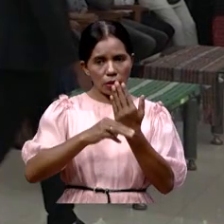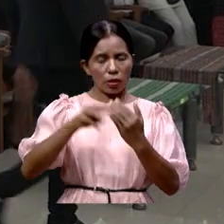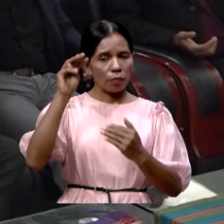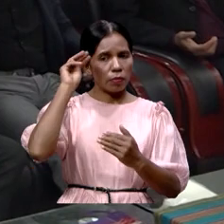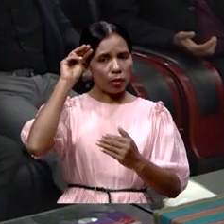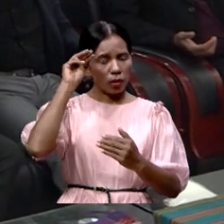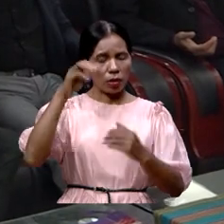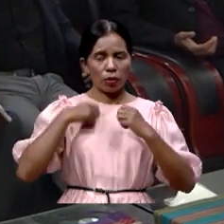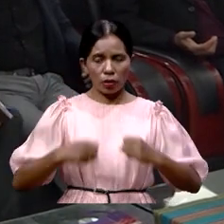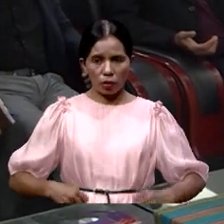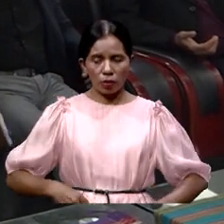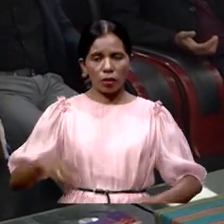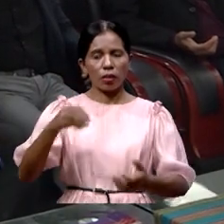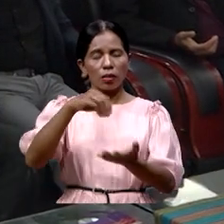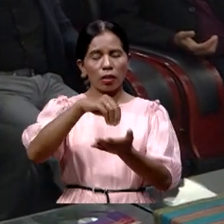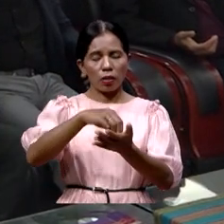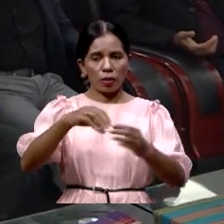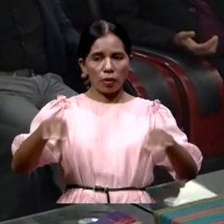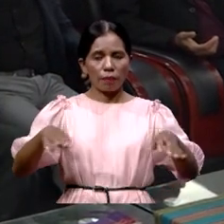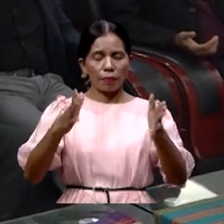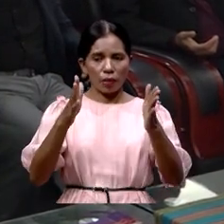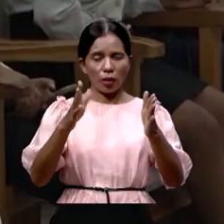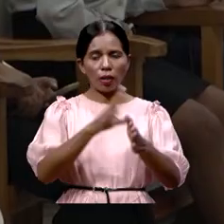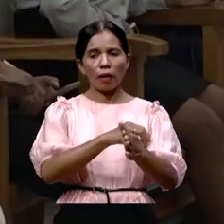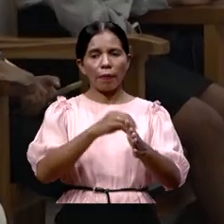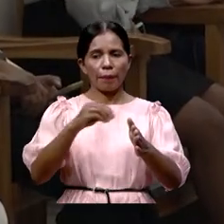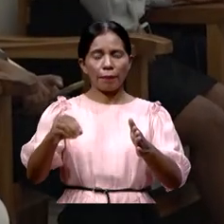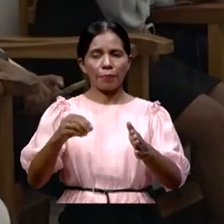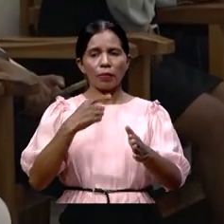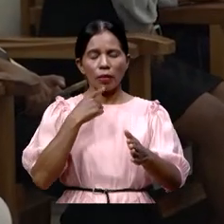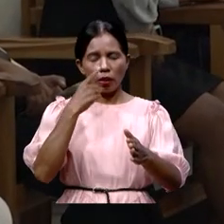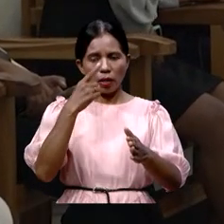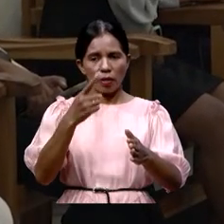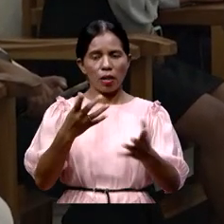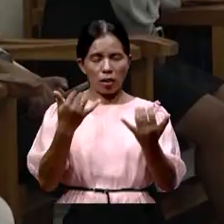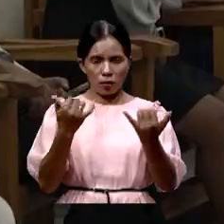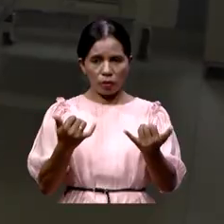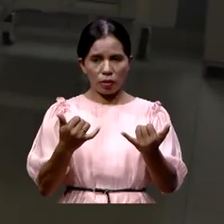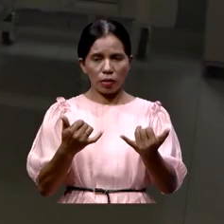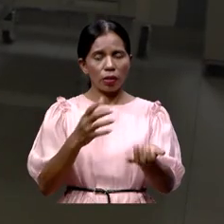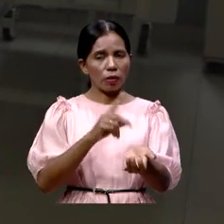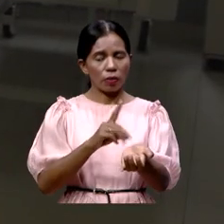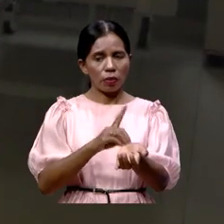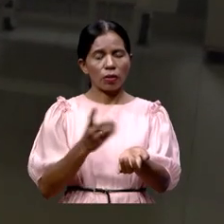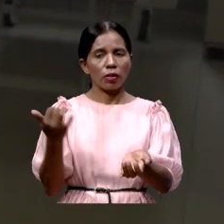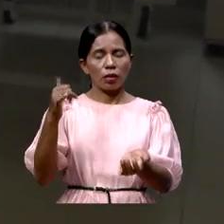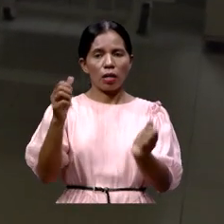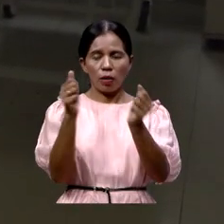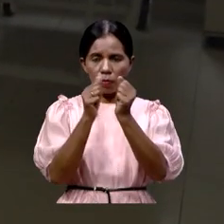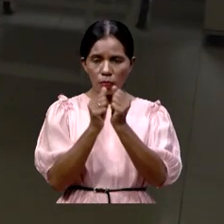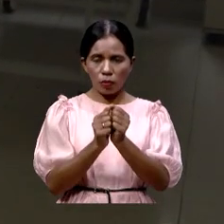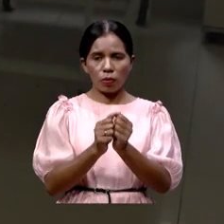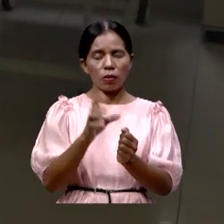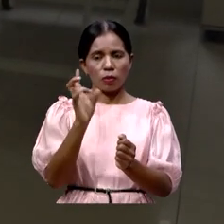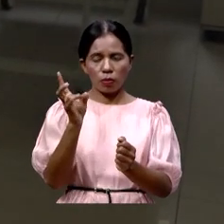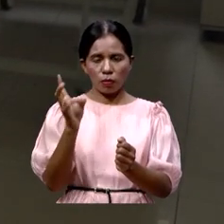profesional Saudi rihun ida resim ba fasilidad di Saudi ia teritori nasional. No daudang ne, sentru Saudi hamutuk hitu nulu resin rua,